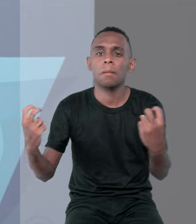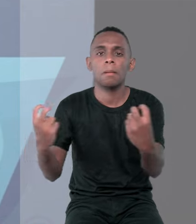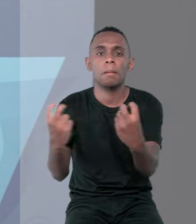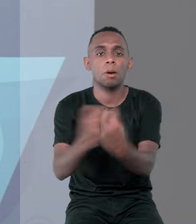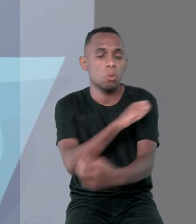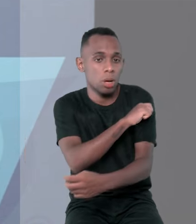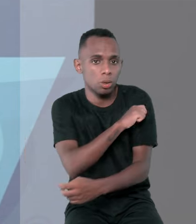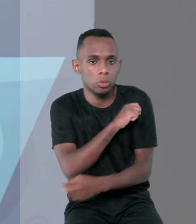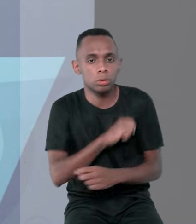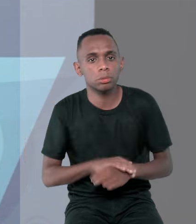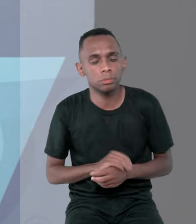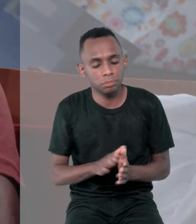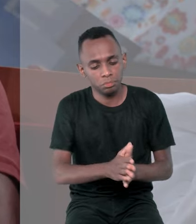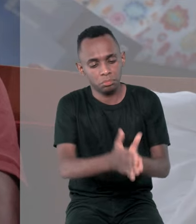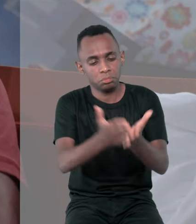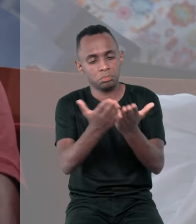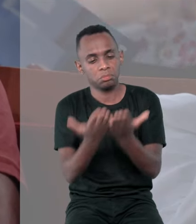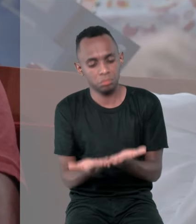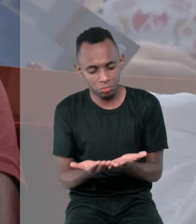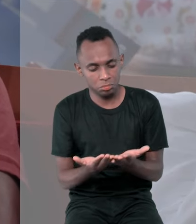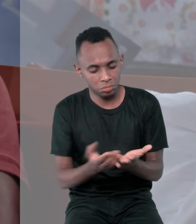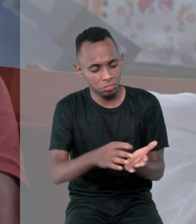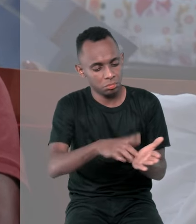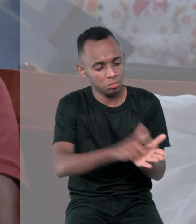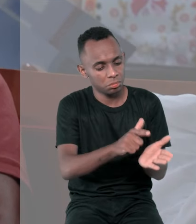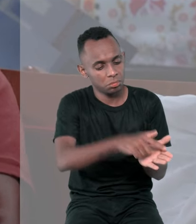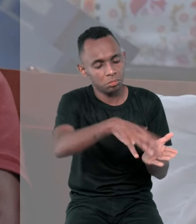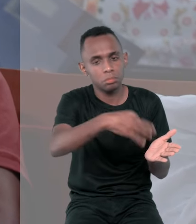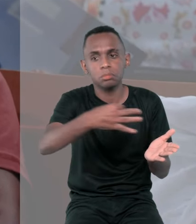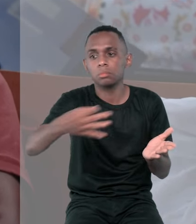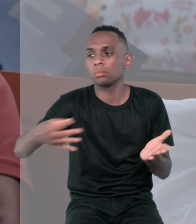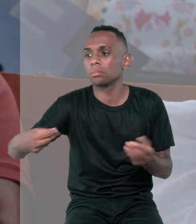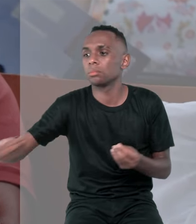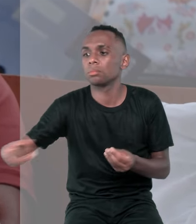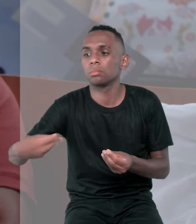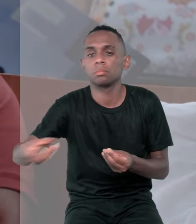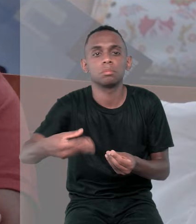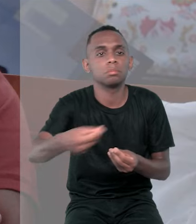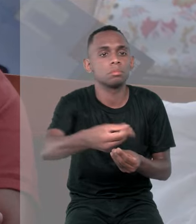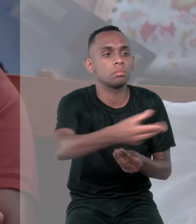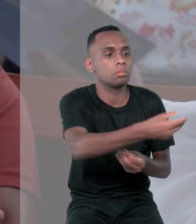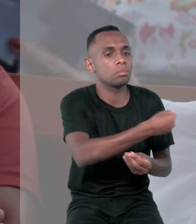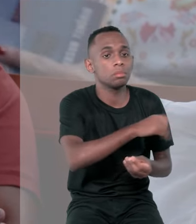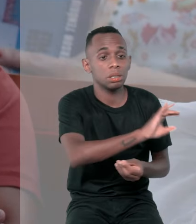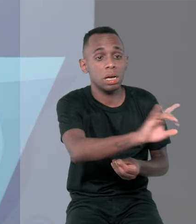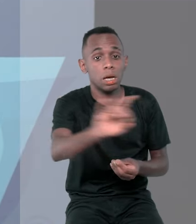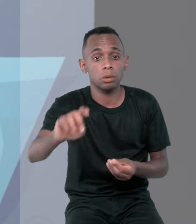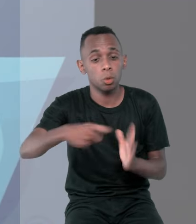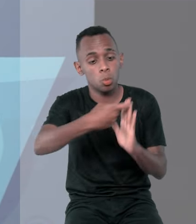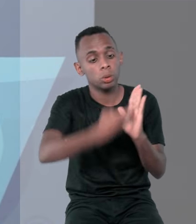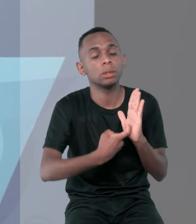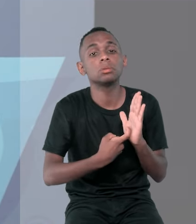sentados, você abriu a pasta, tirou uma das folhas. Uma espectadora acompanha atentamente. Tratava-se de um